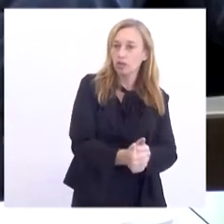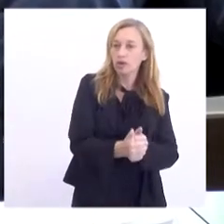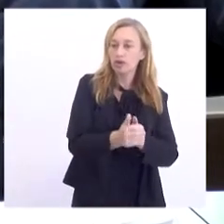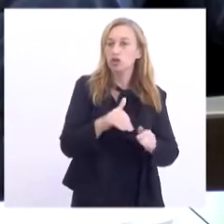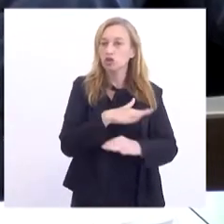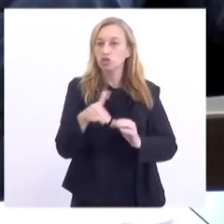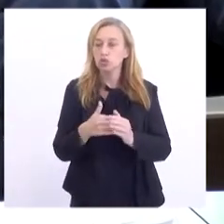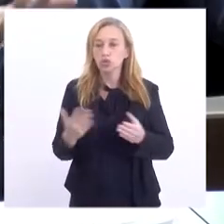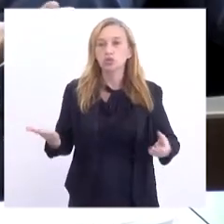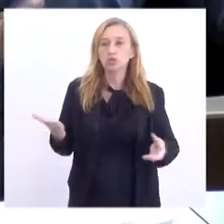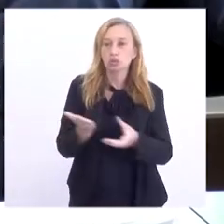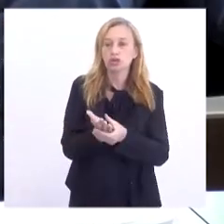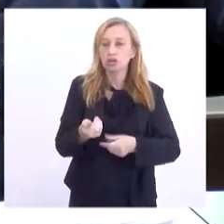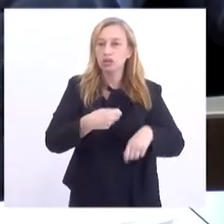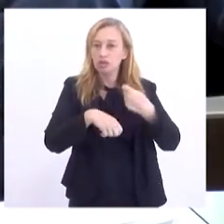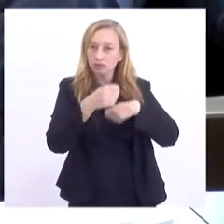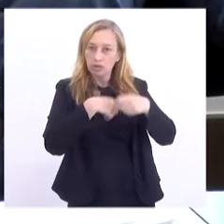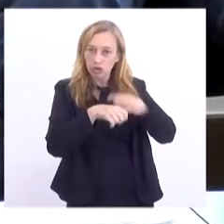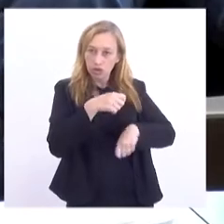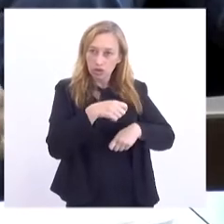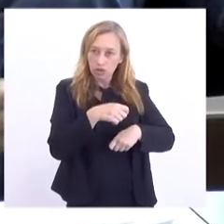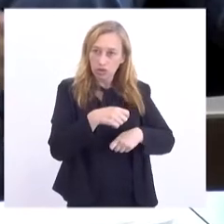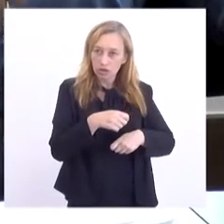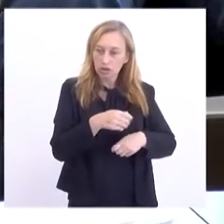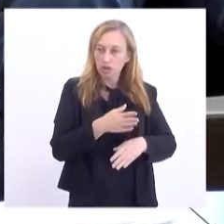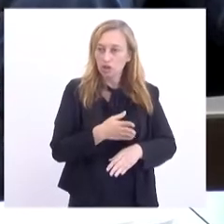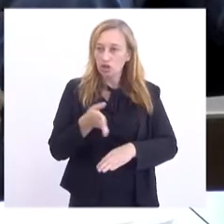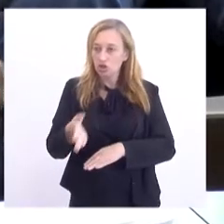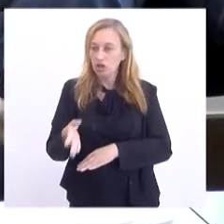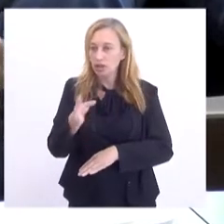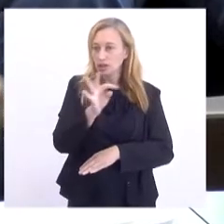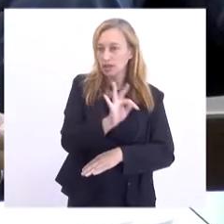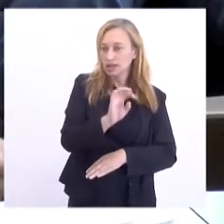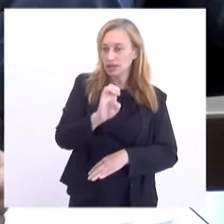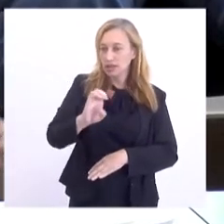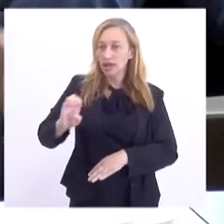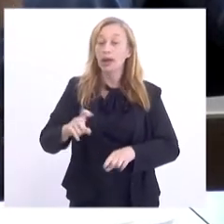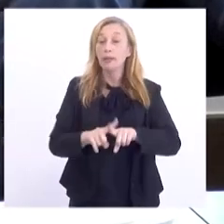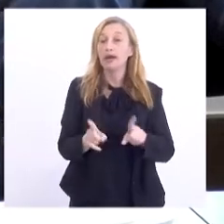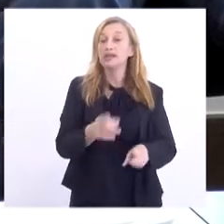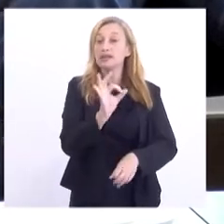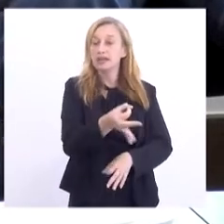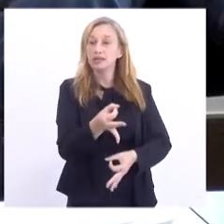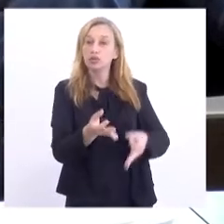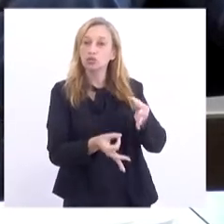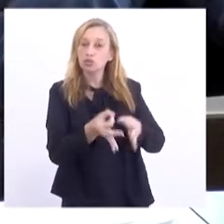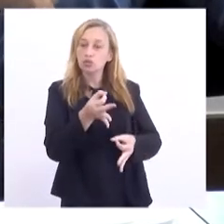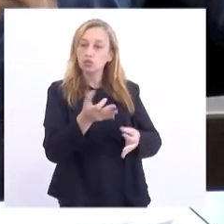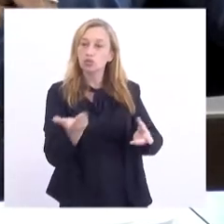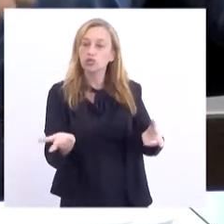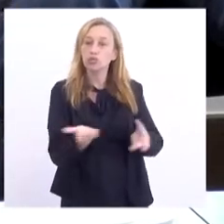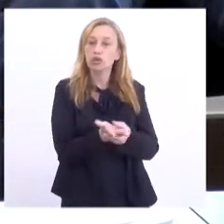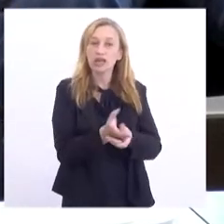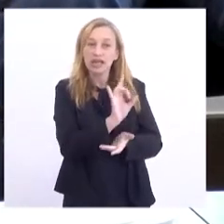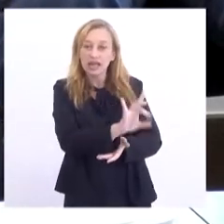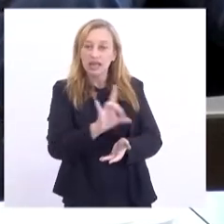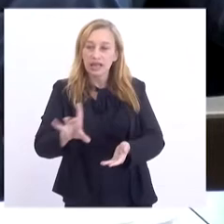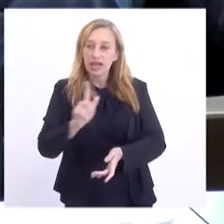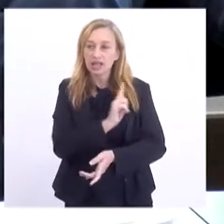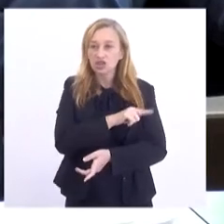todos os processos da administração que passam pelo terceiro mas se justamente dos processos que cada gestor